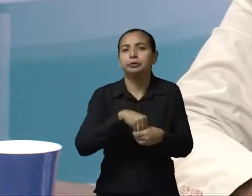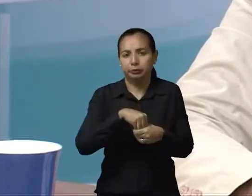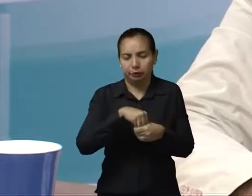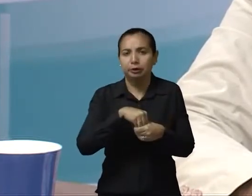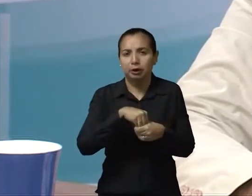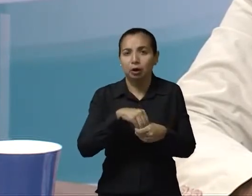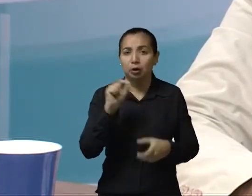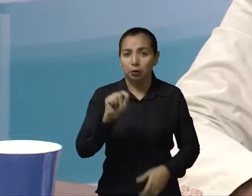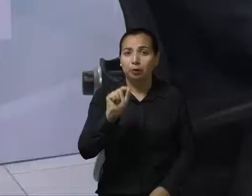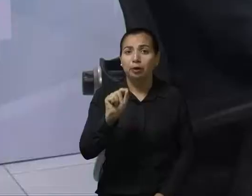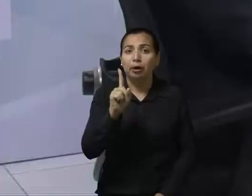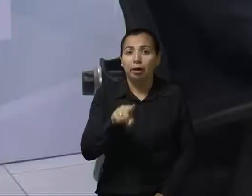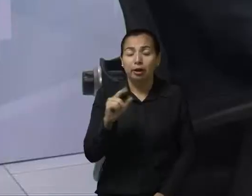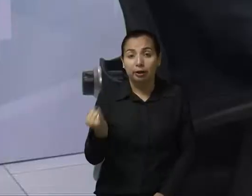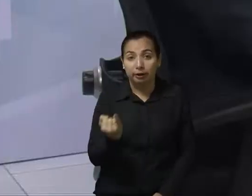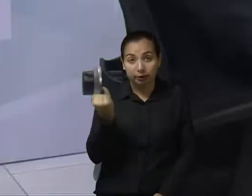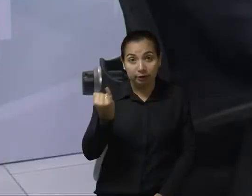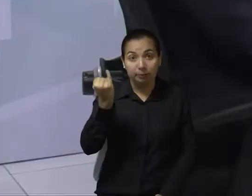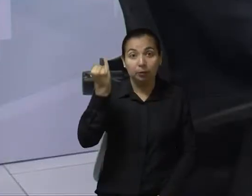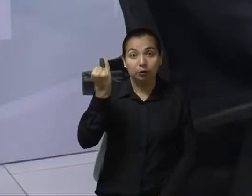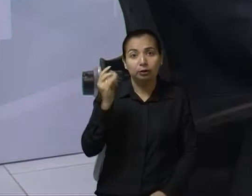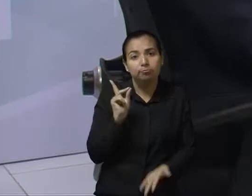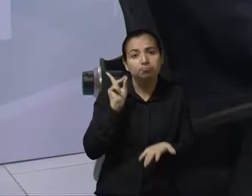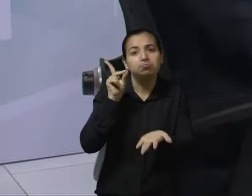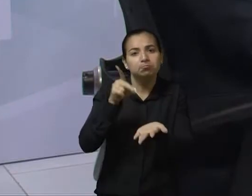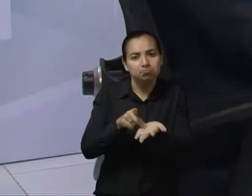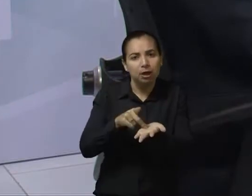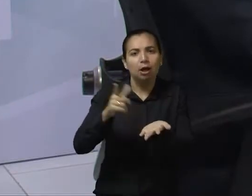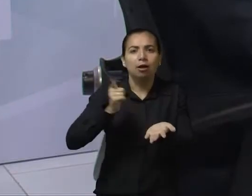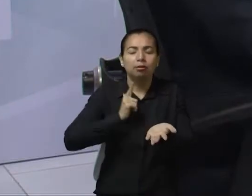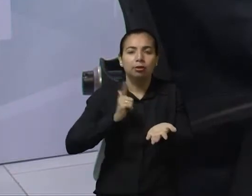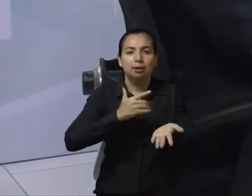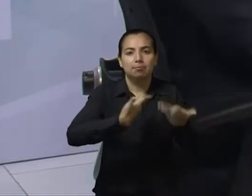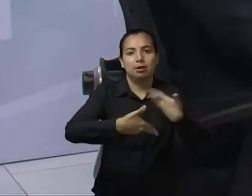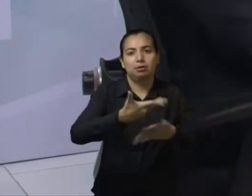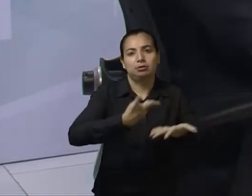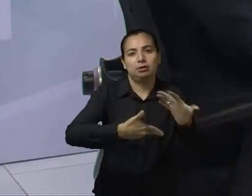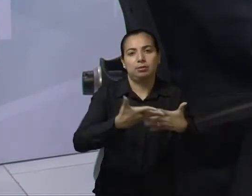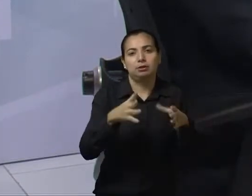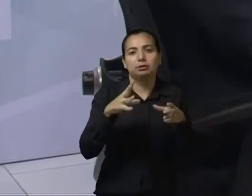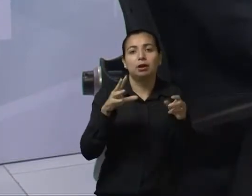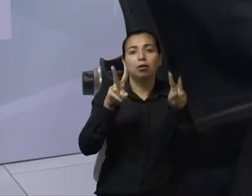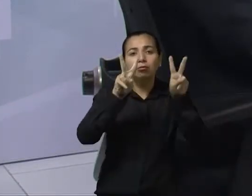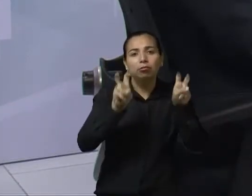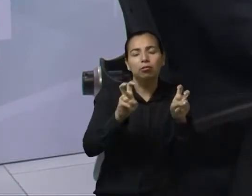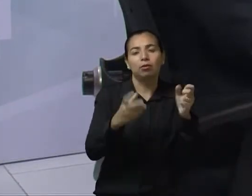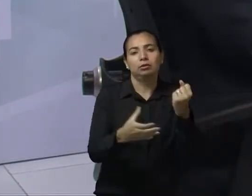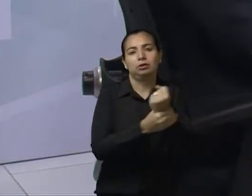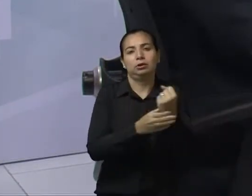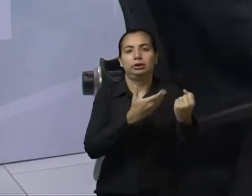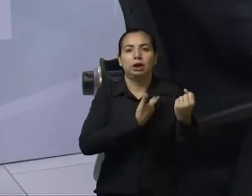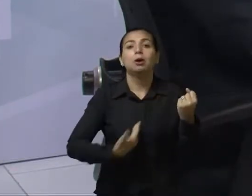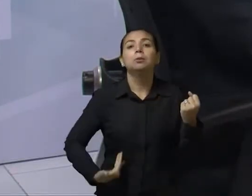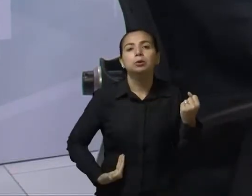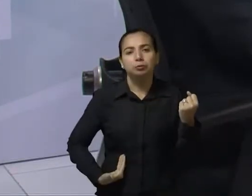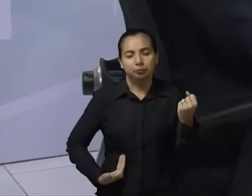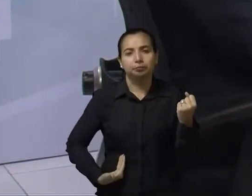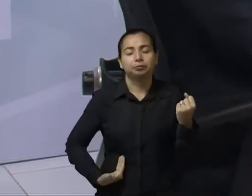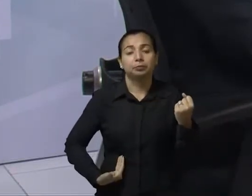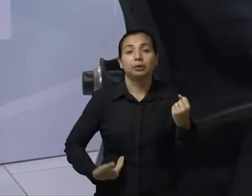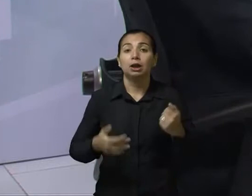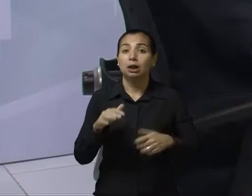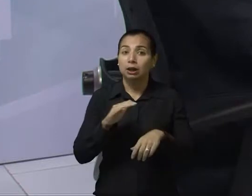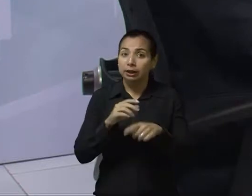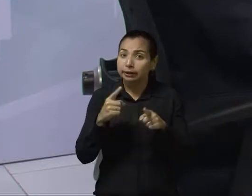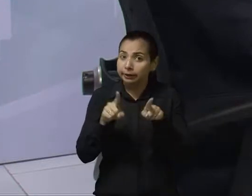importância que tem da efetiva participação na segurança pública. Mas, e muito mais